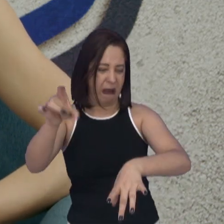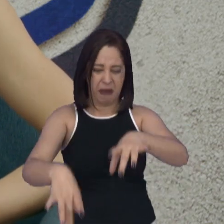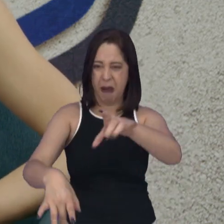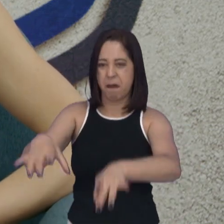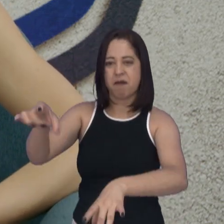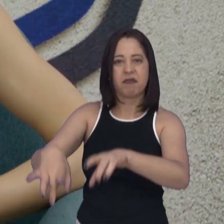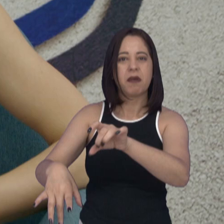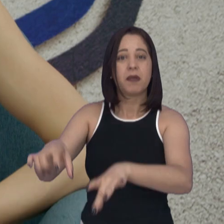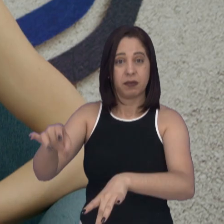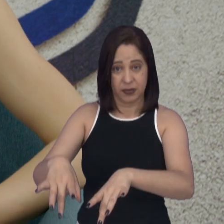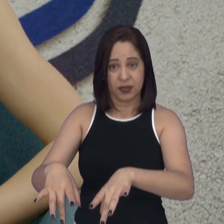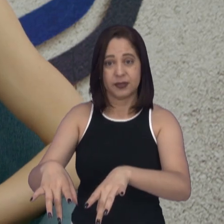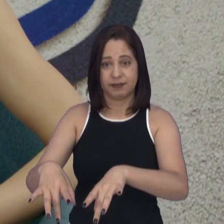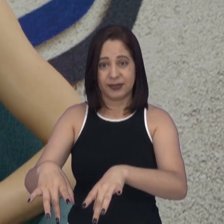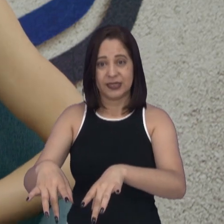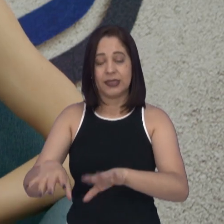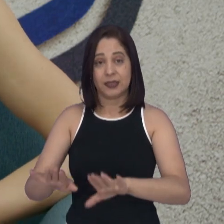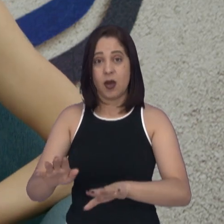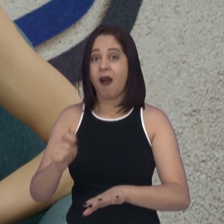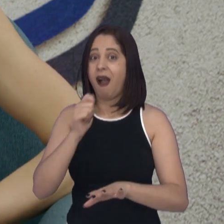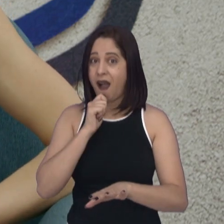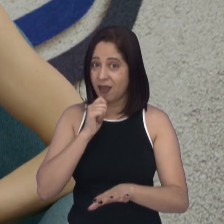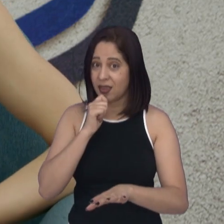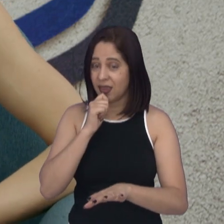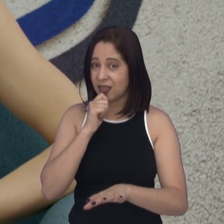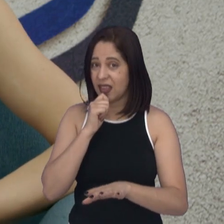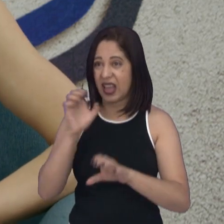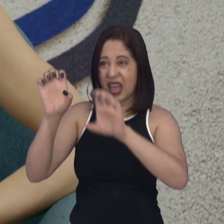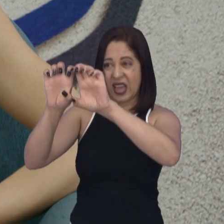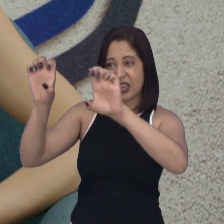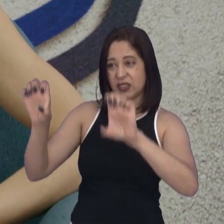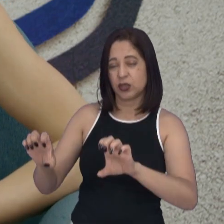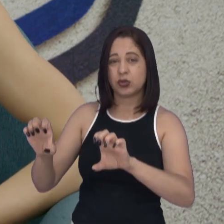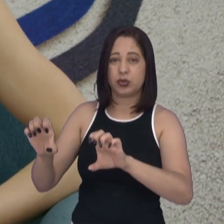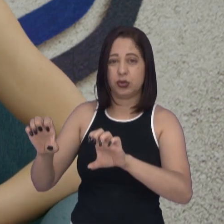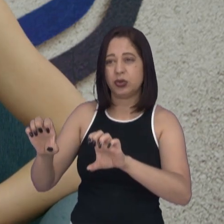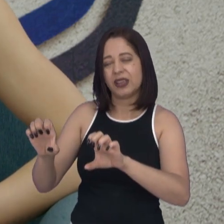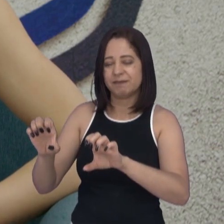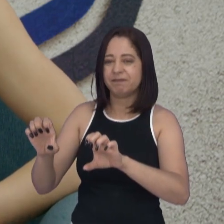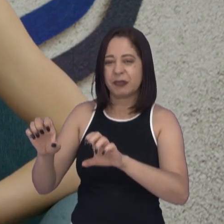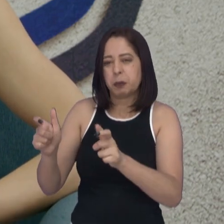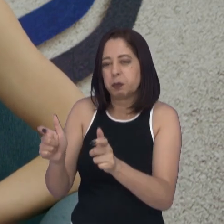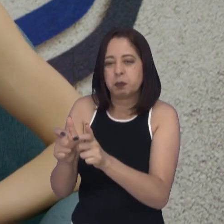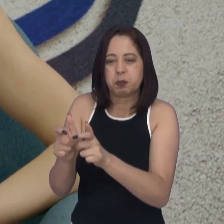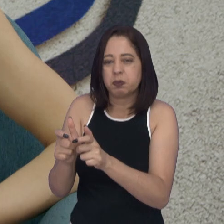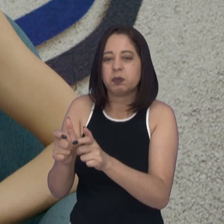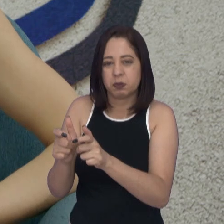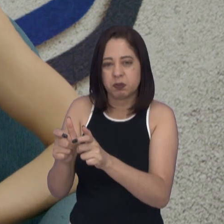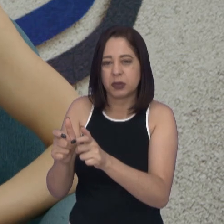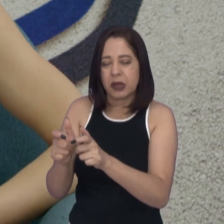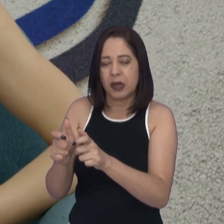as cadeias produtivas ainda têm uma infraestrutura um pouco incipiente, quando se trata de confecção de um